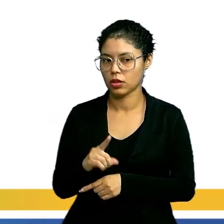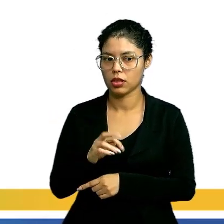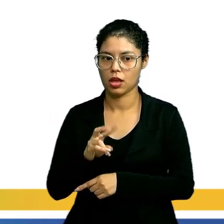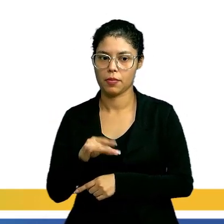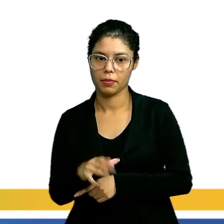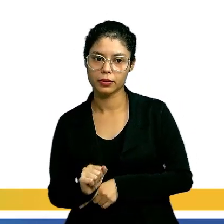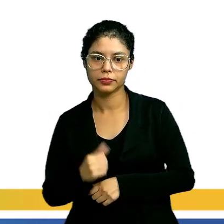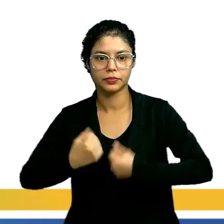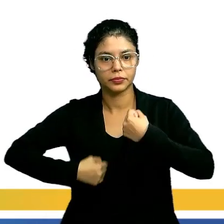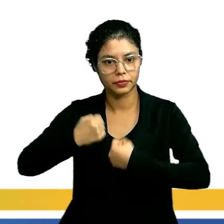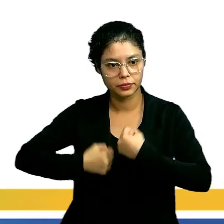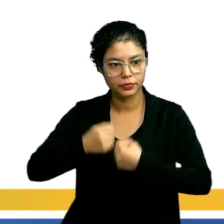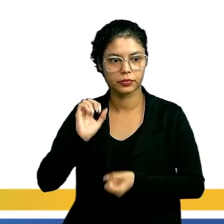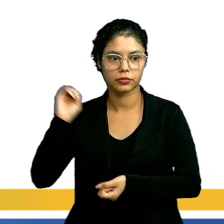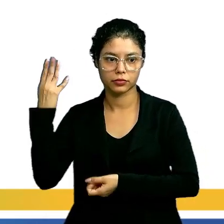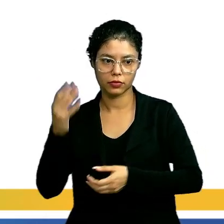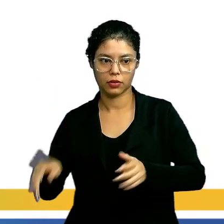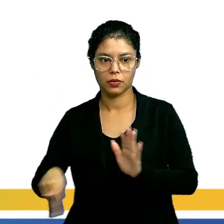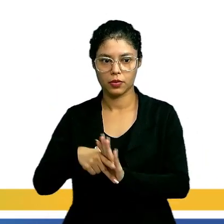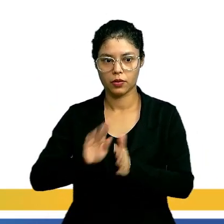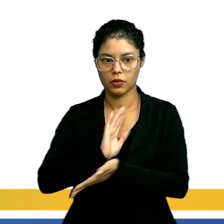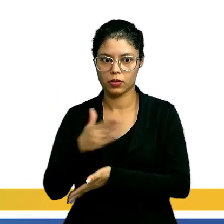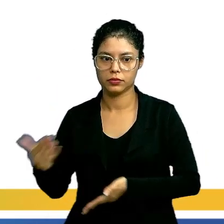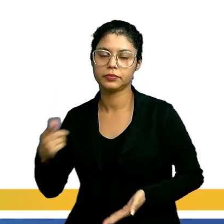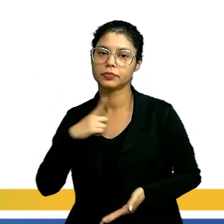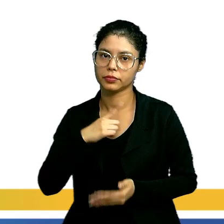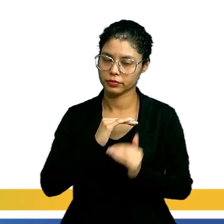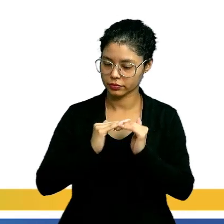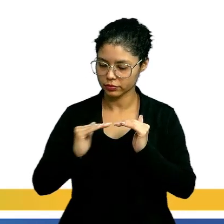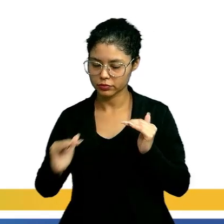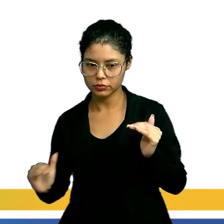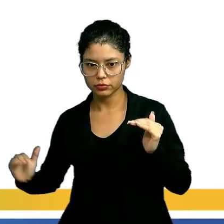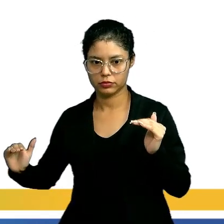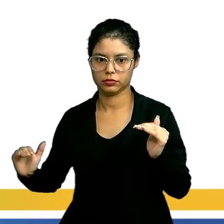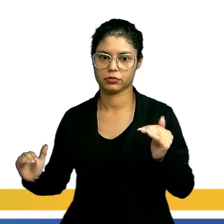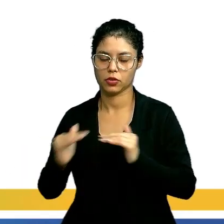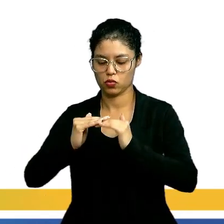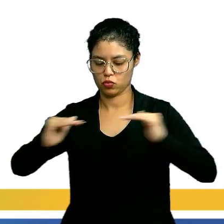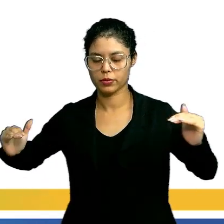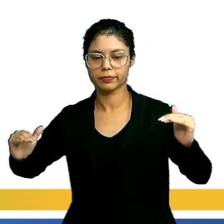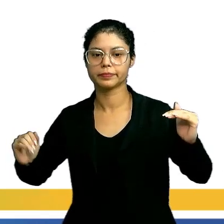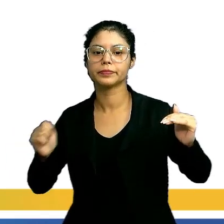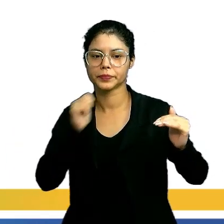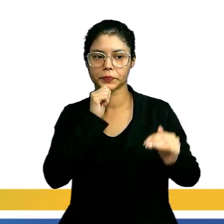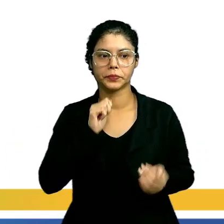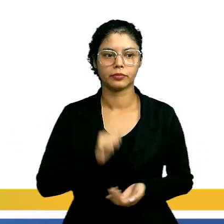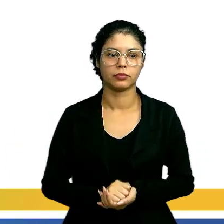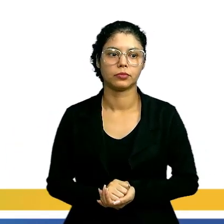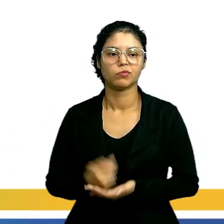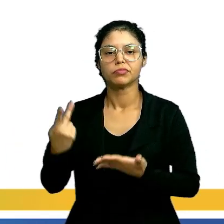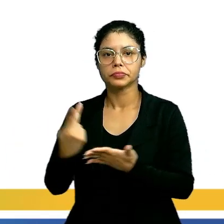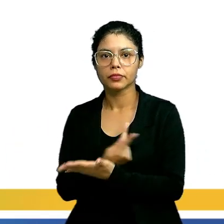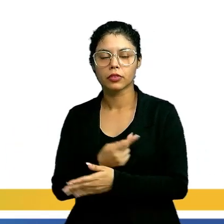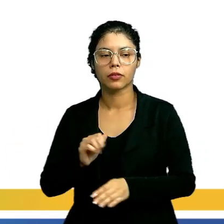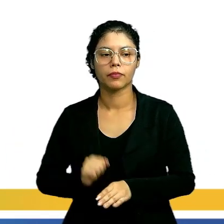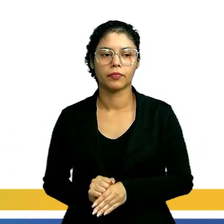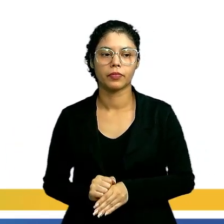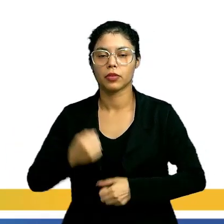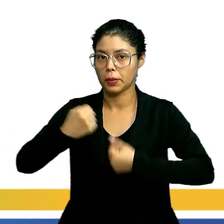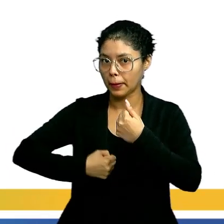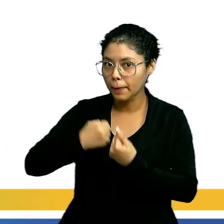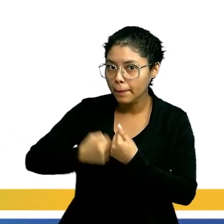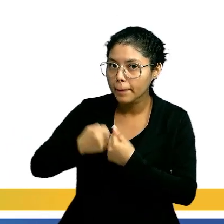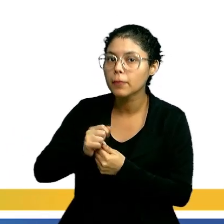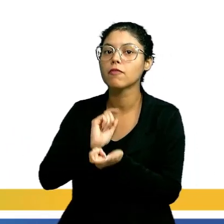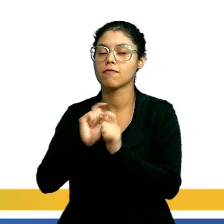derrapamento. O atrito estático ele ocorre justamente quando há derrapamento entre a superfície. Isso está errado. Se o atrito